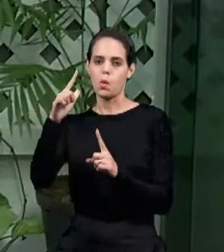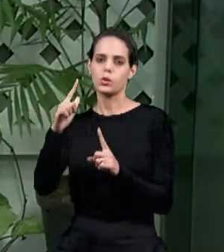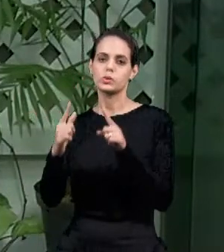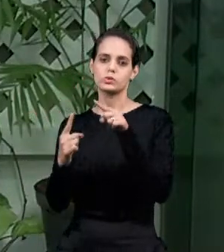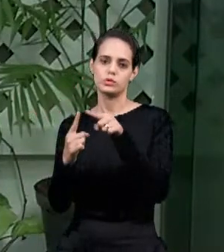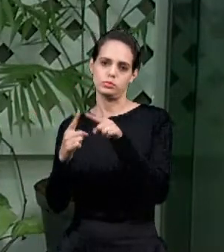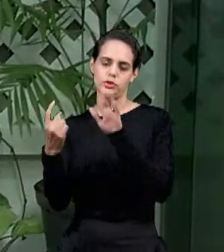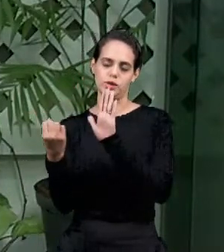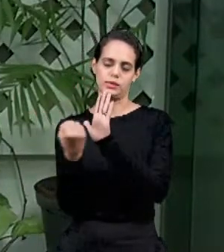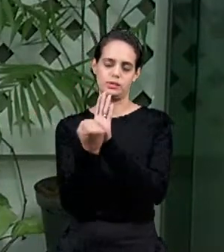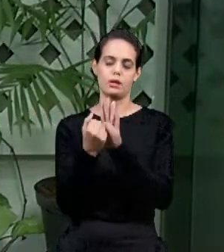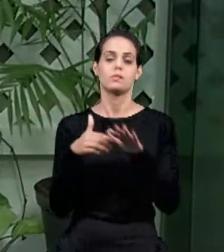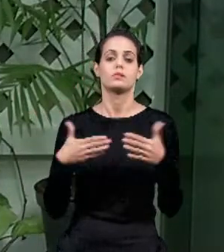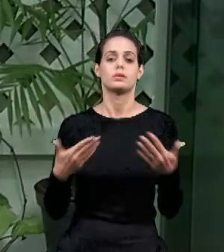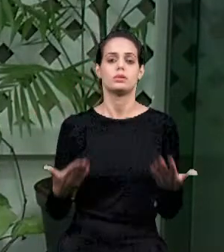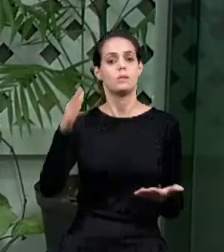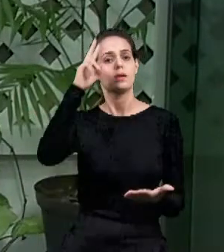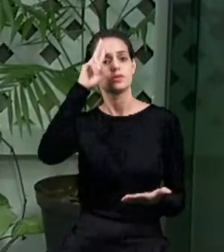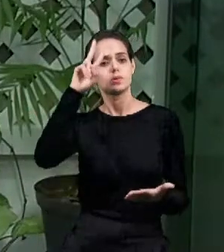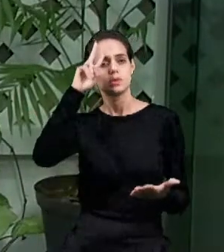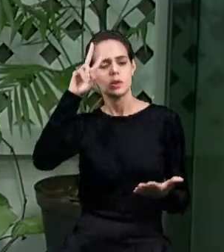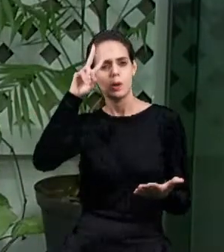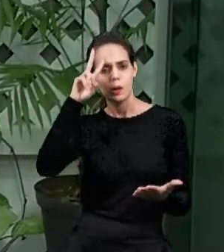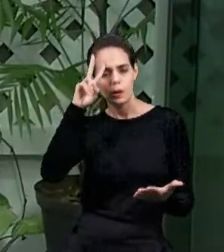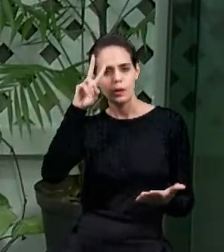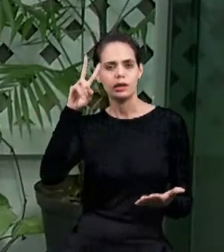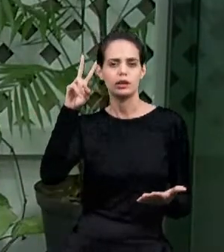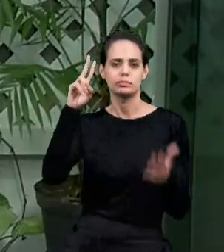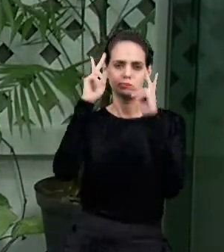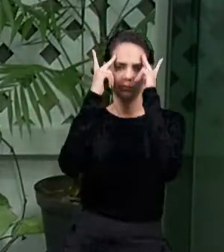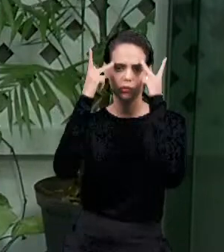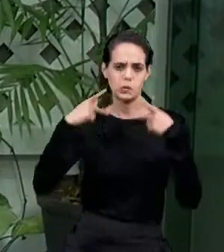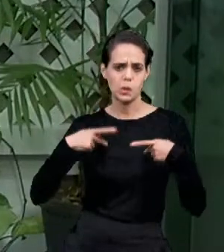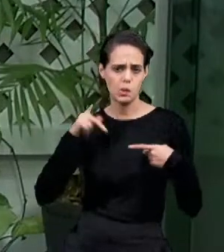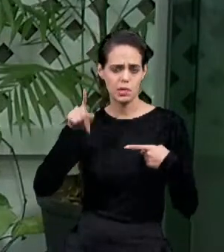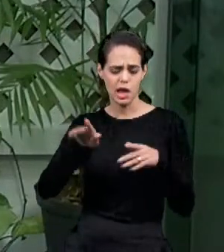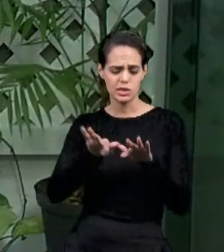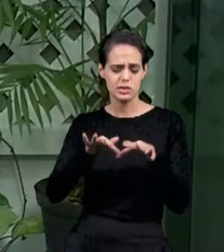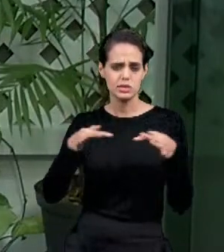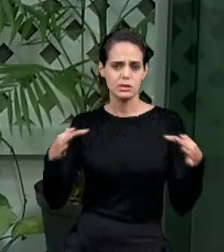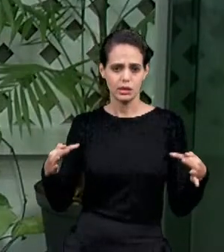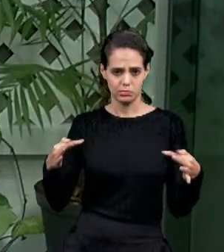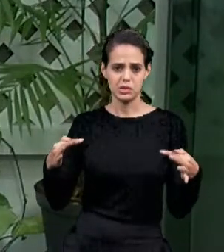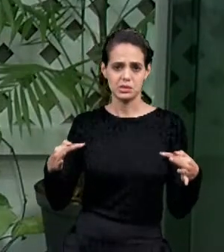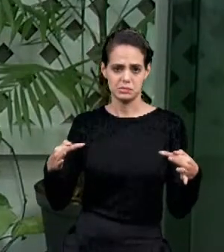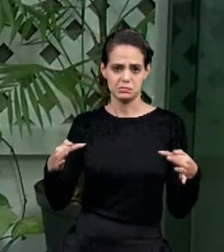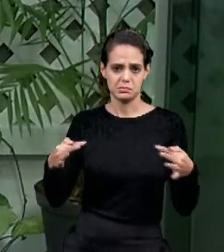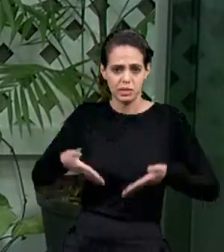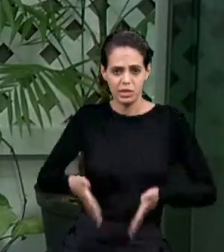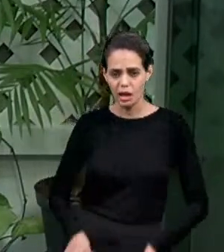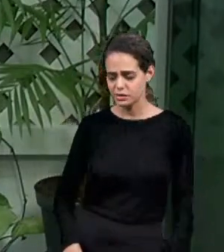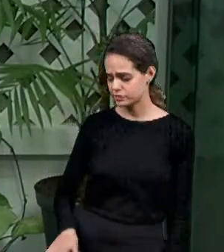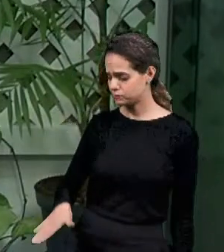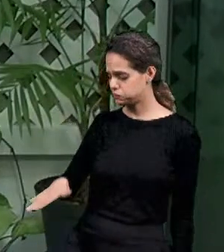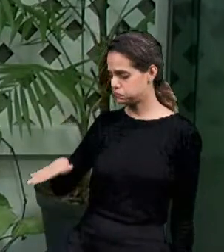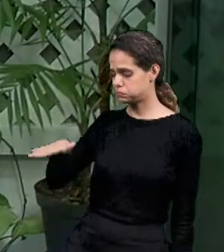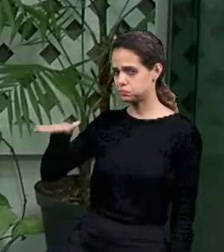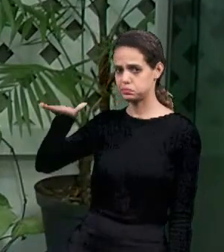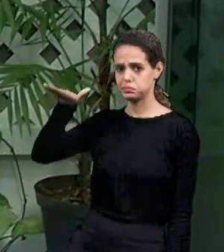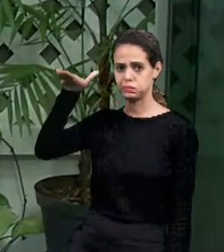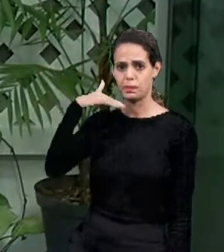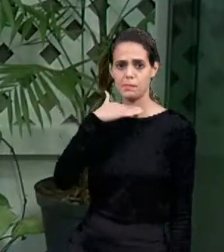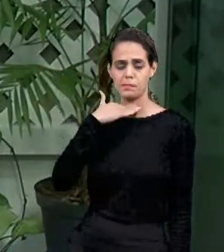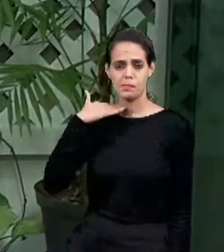história do homem é muito simples no sentido de seu tempo e da sua permanência no